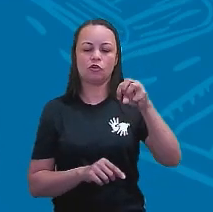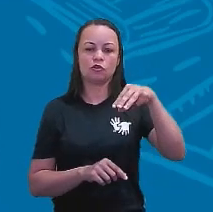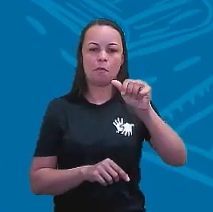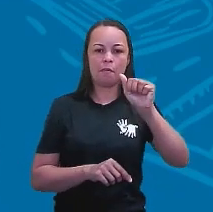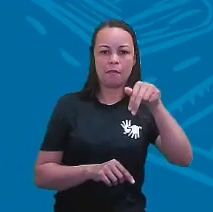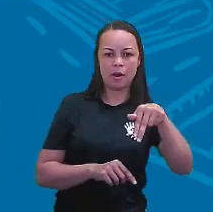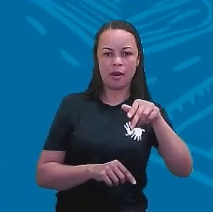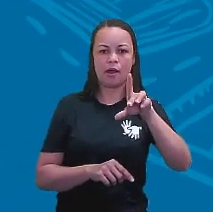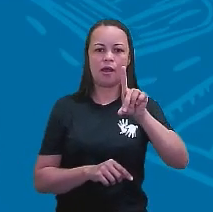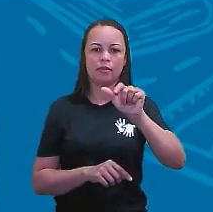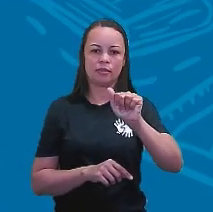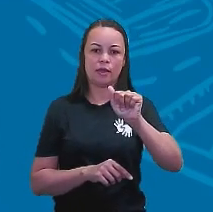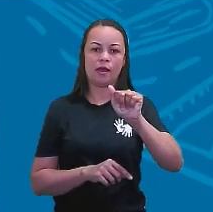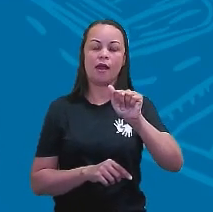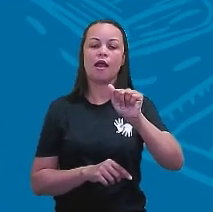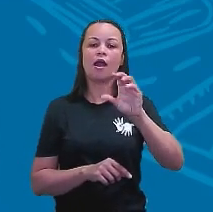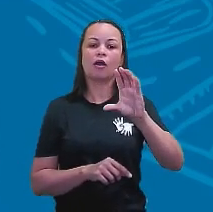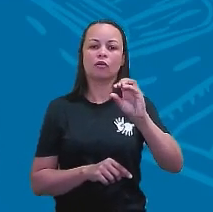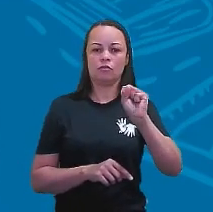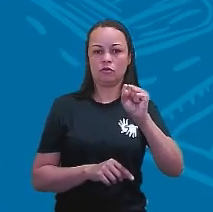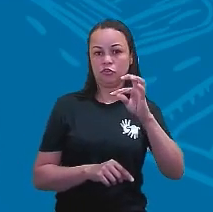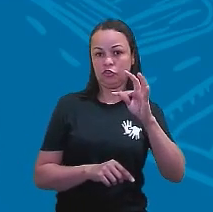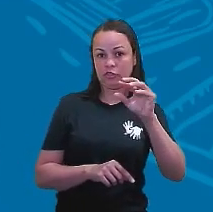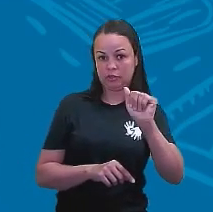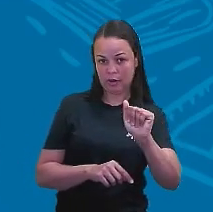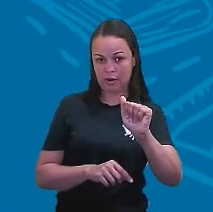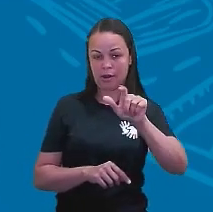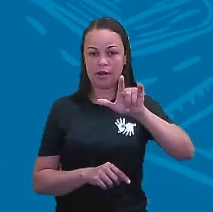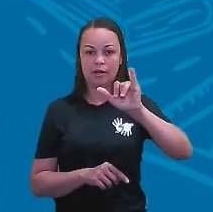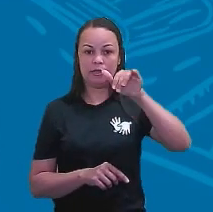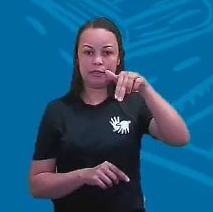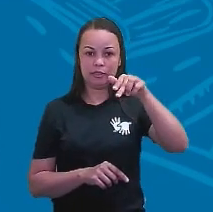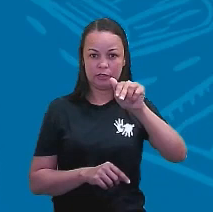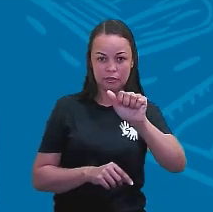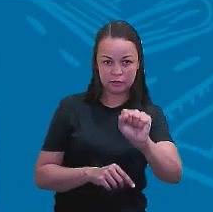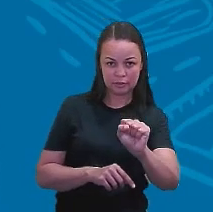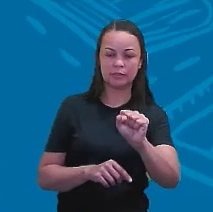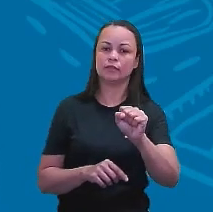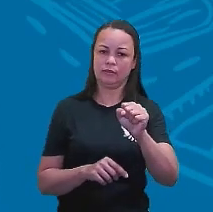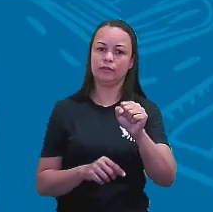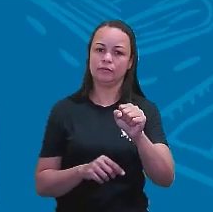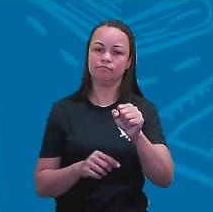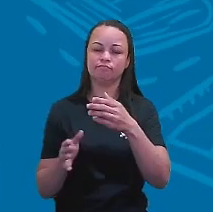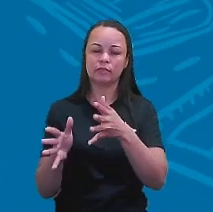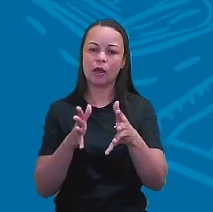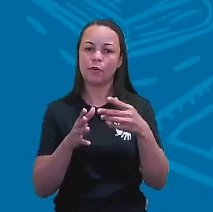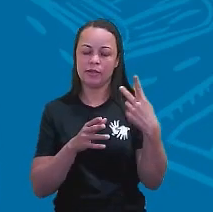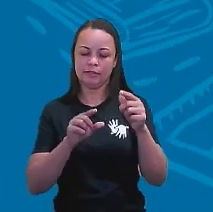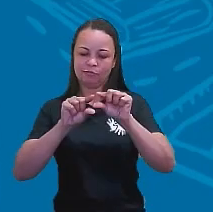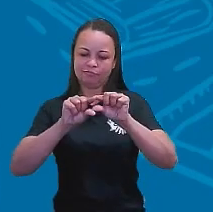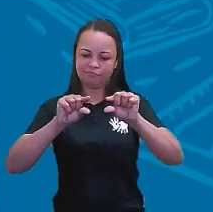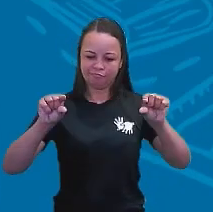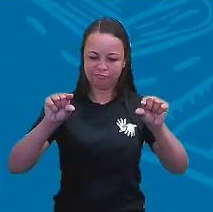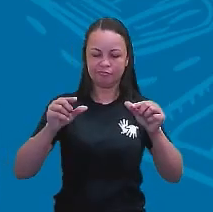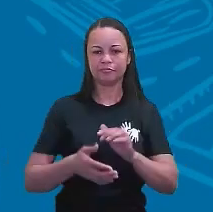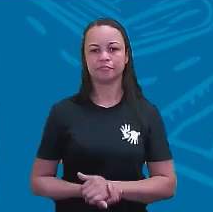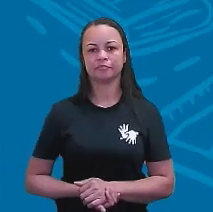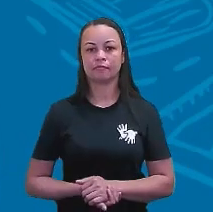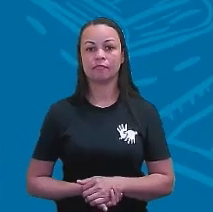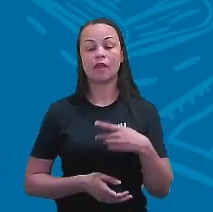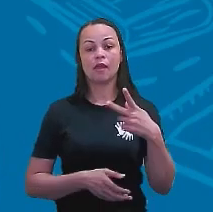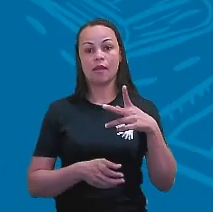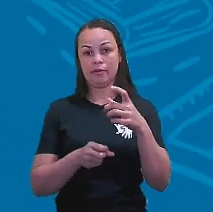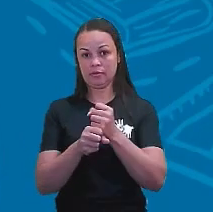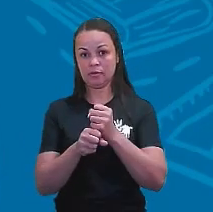Então a gente conhece apenas como Osman Lins, porém este aí é o nome completo dele. Bom, essa data